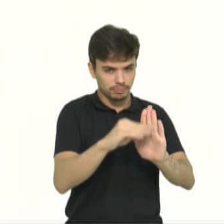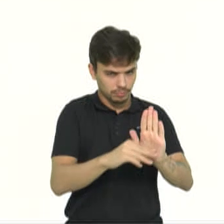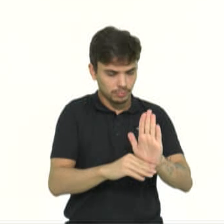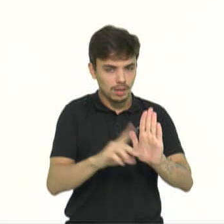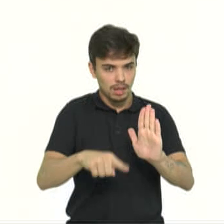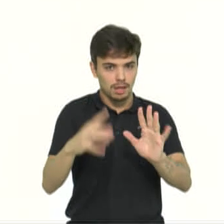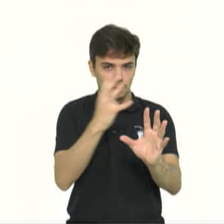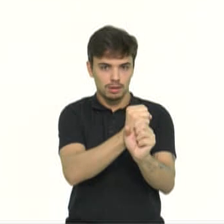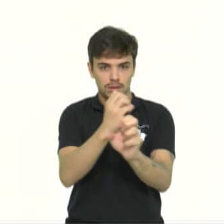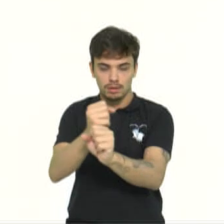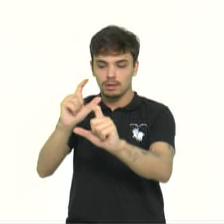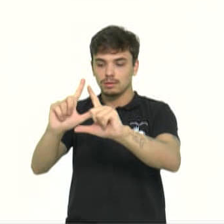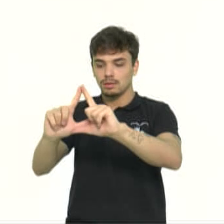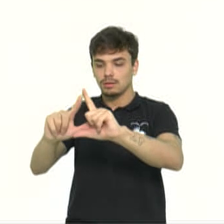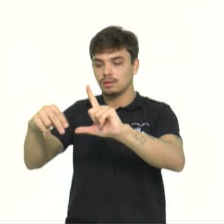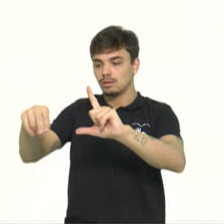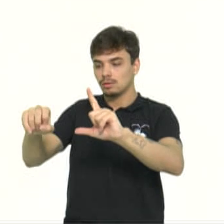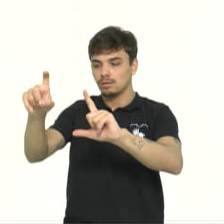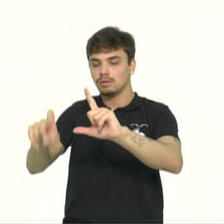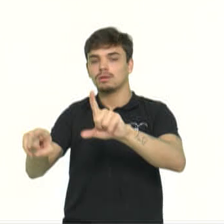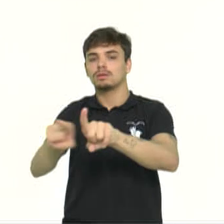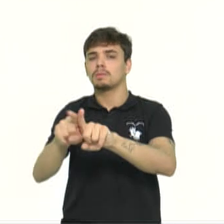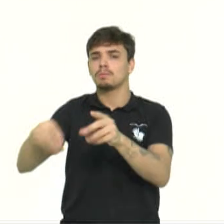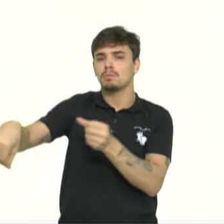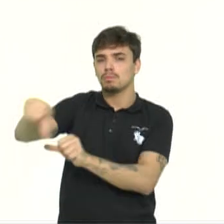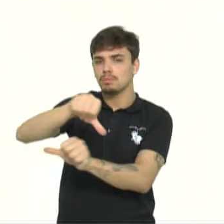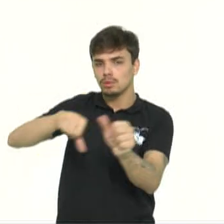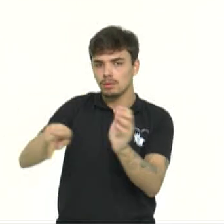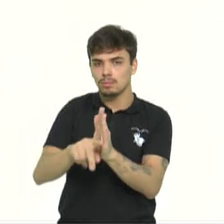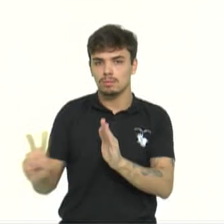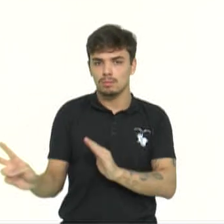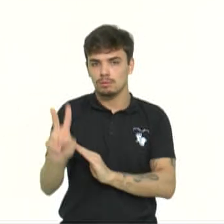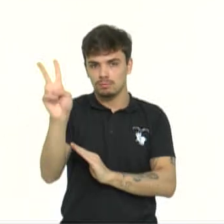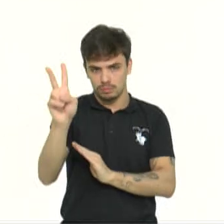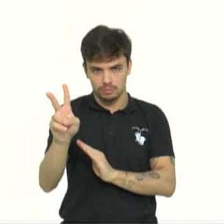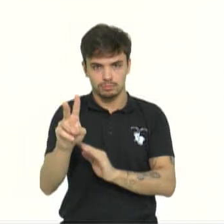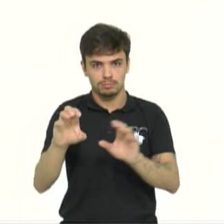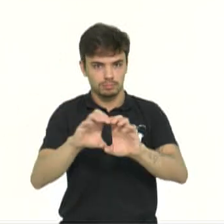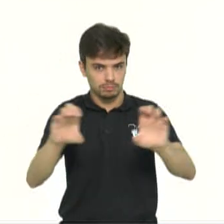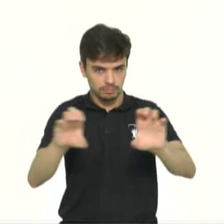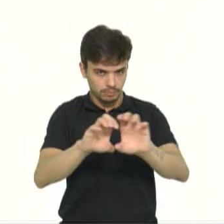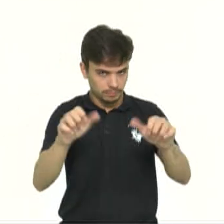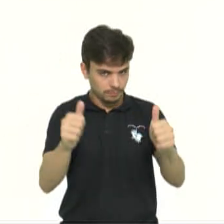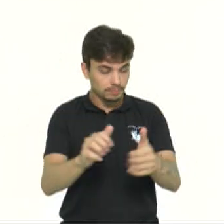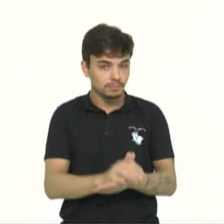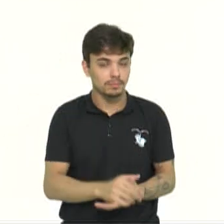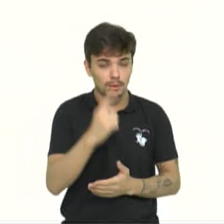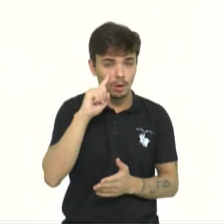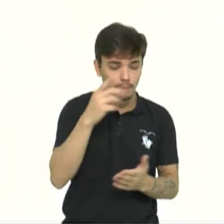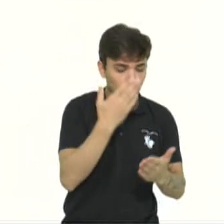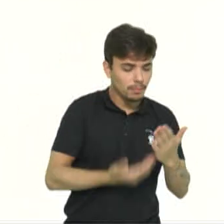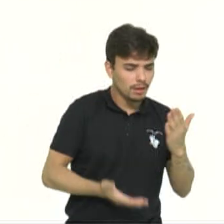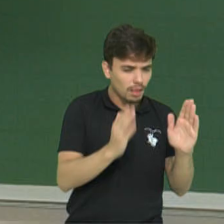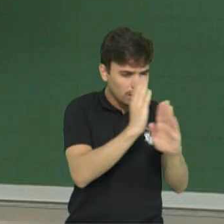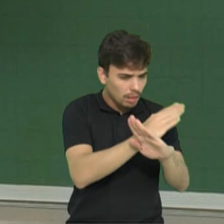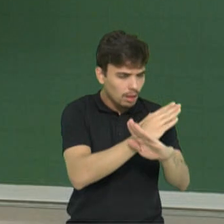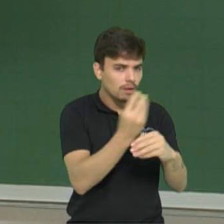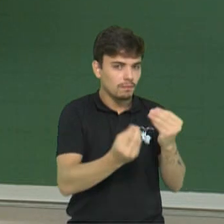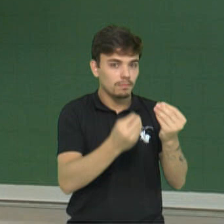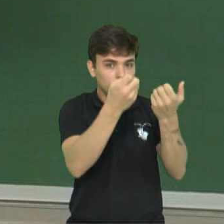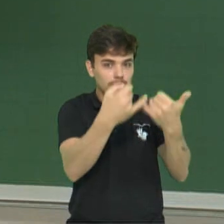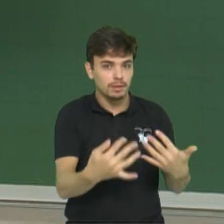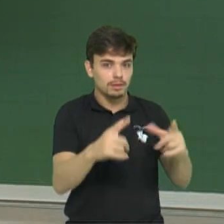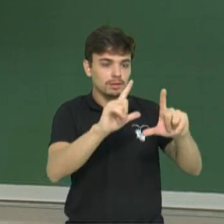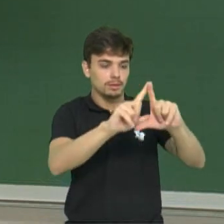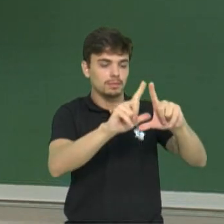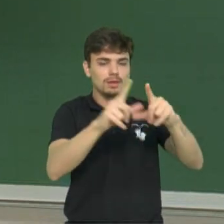o calcular o delta NOx e fazer a inversão, então, dos valores do coeficiente. Aqui, para a gente não se perder, a gente está falando de delta igual